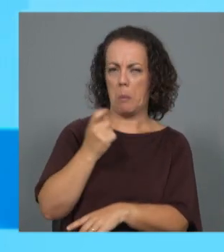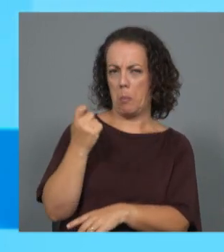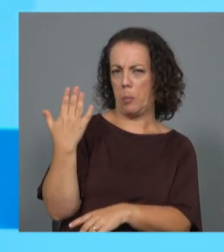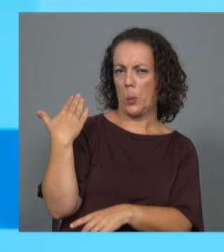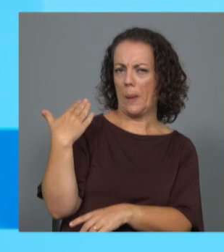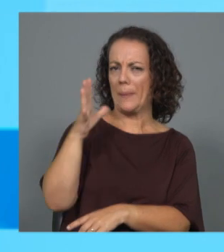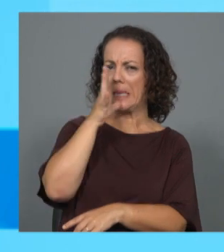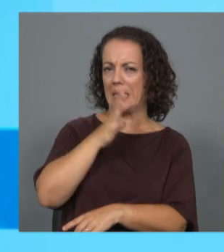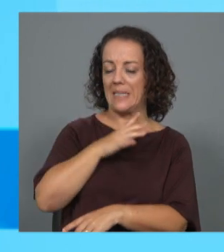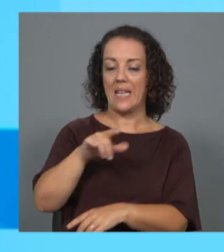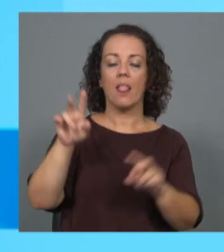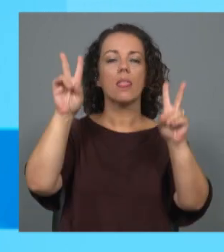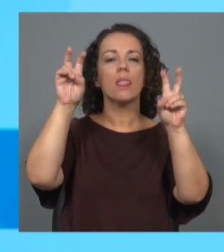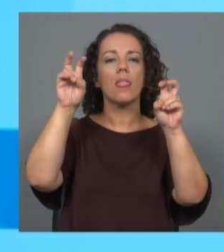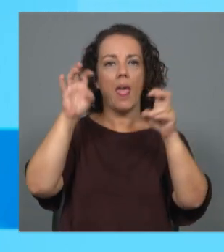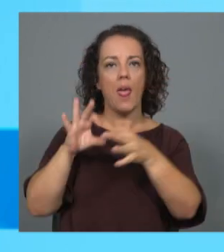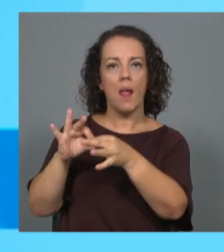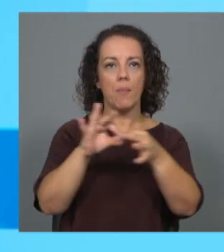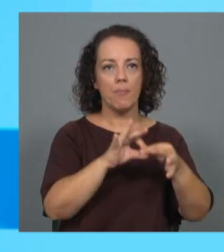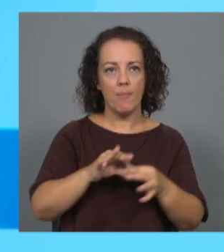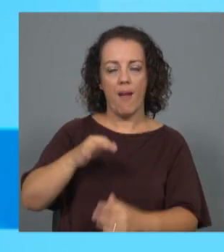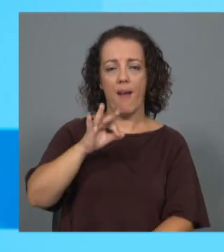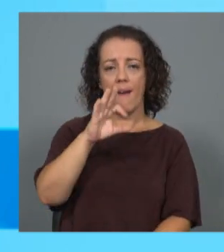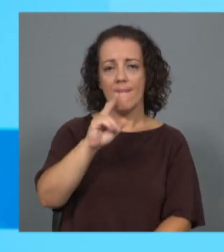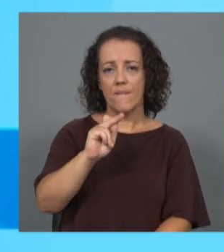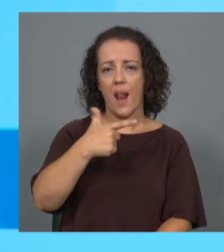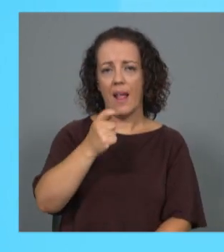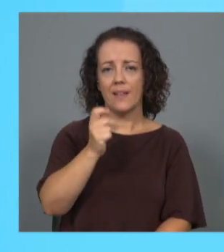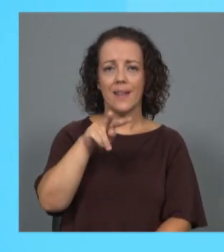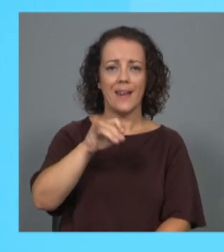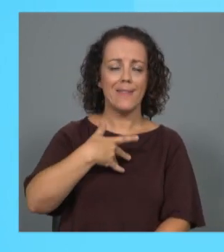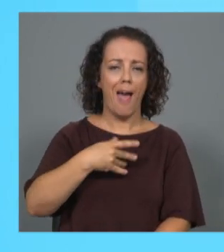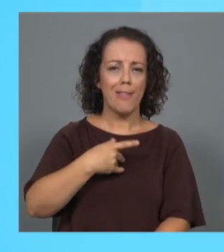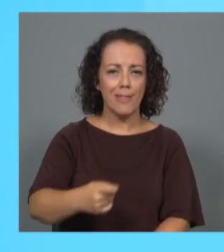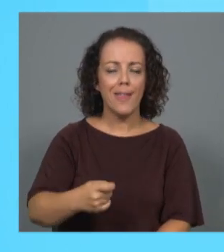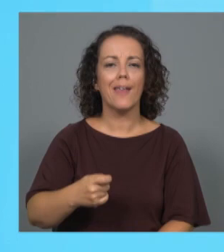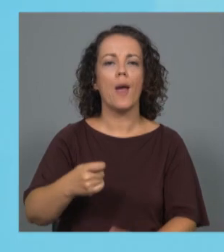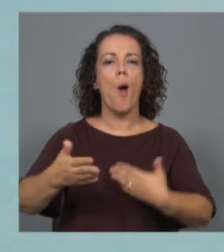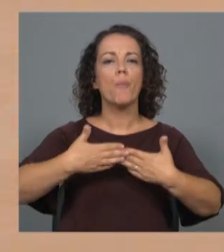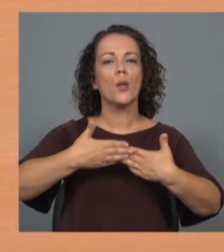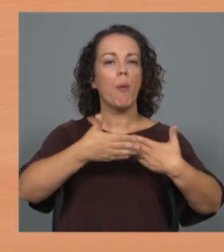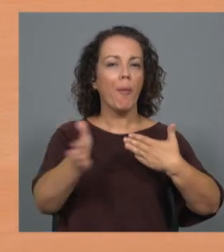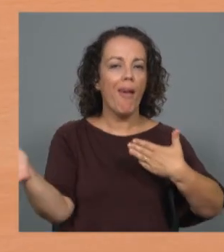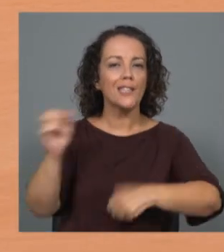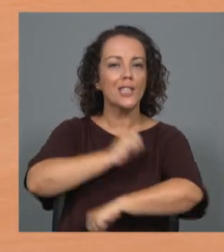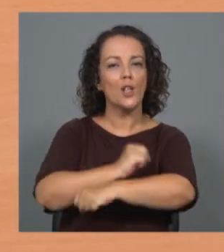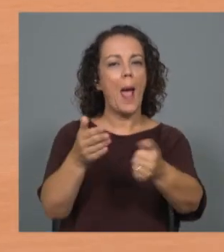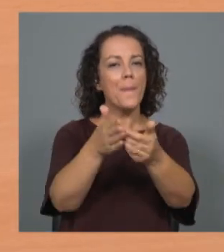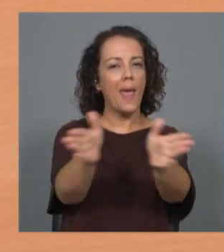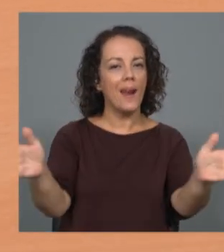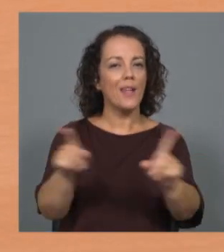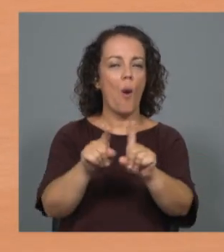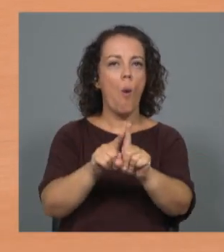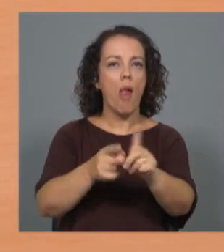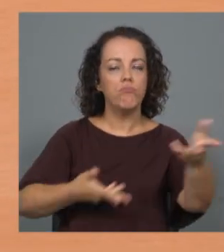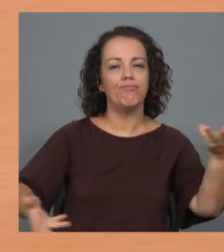que o tema da fraternidade sem fronteiras, de portas abertas e janelas escancaradas, e o diálogo interreligioso